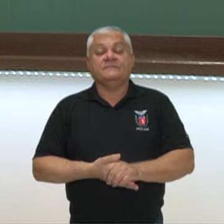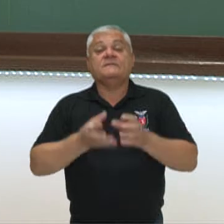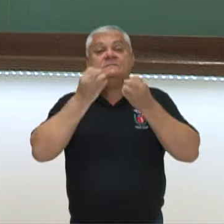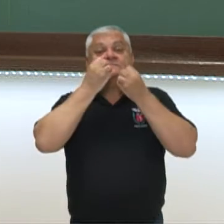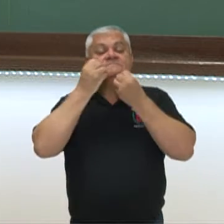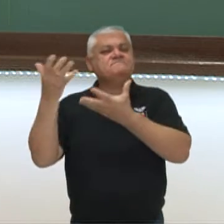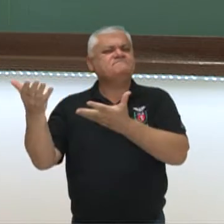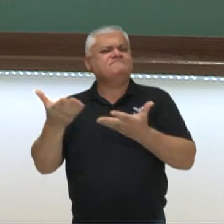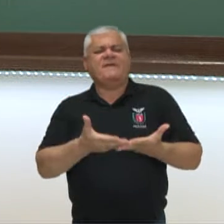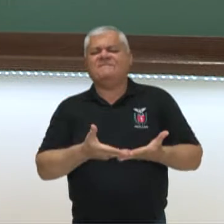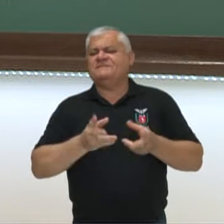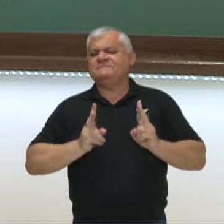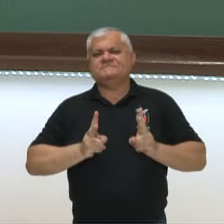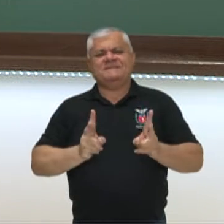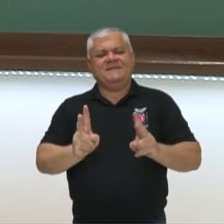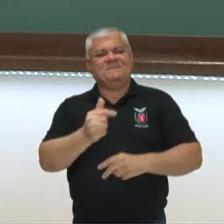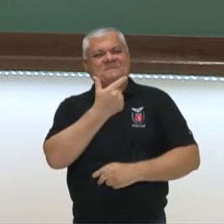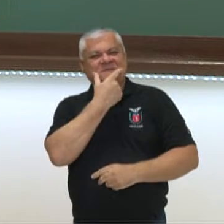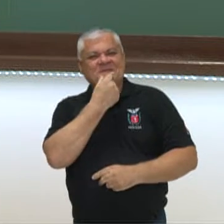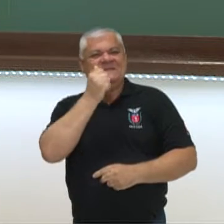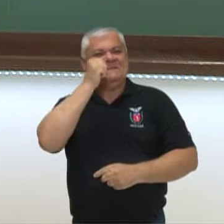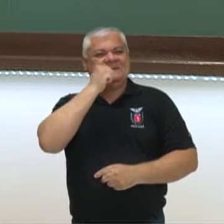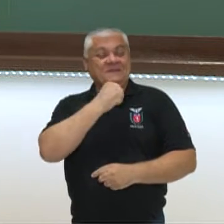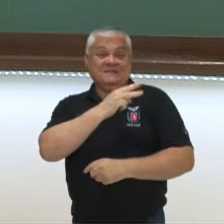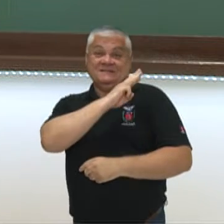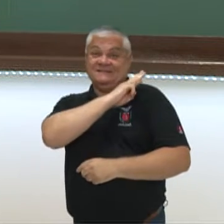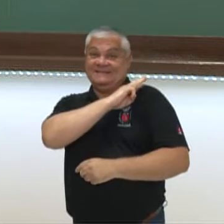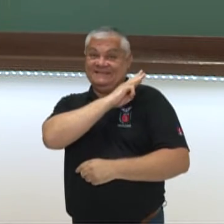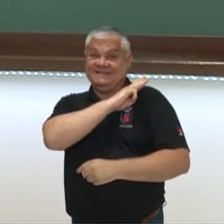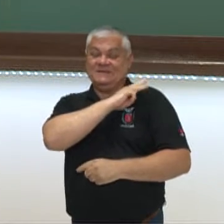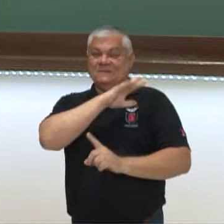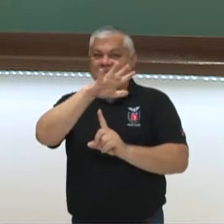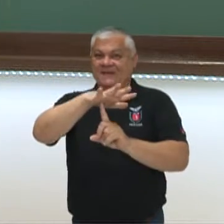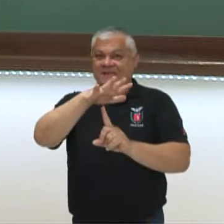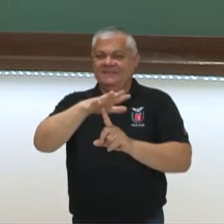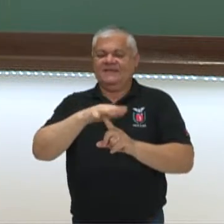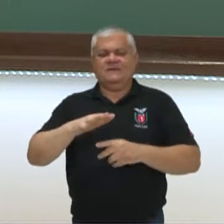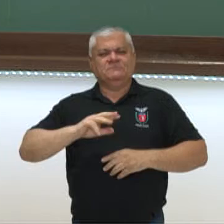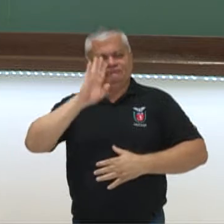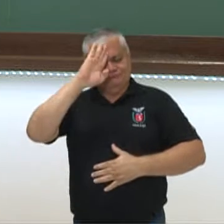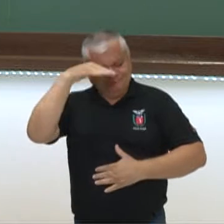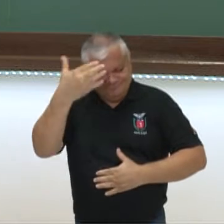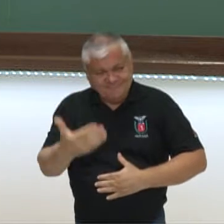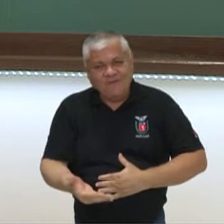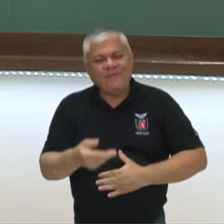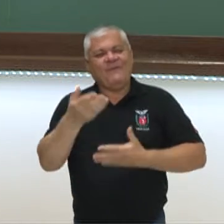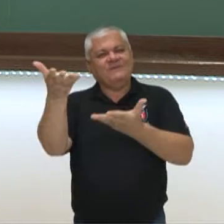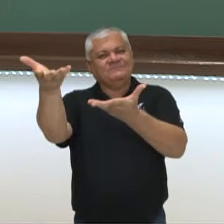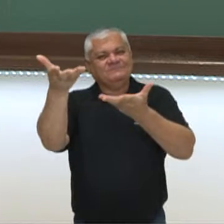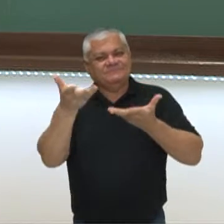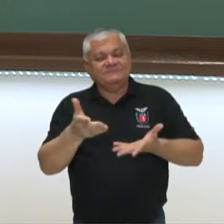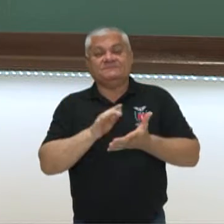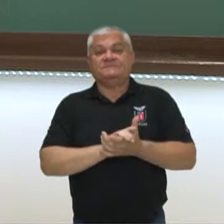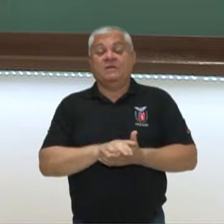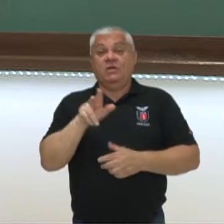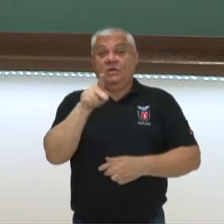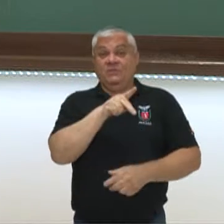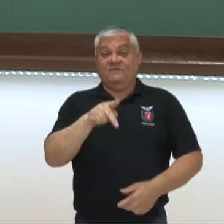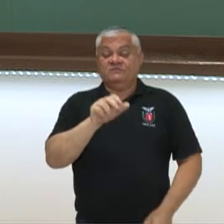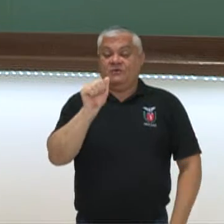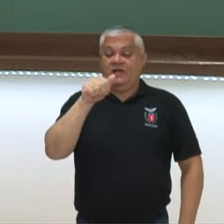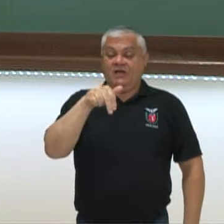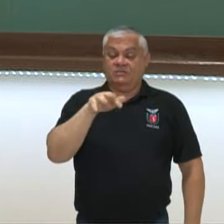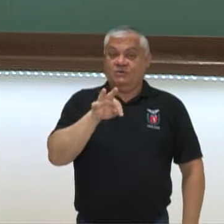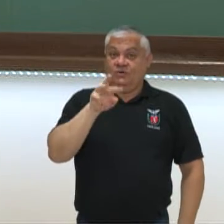Sejam todos sempre bem-vindos, senhoras e senhores da terceira série do Paraná. É sempre uma honra recebê-los aqui. Eu sou o professor